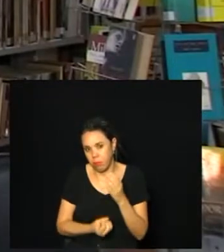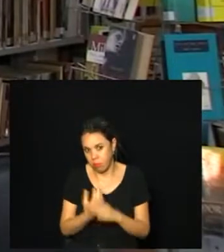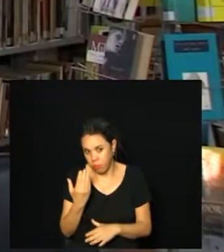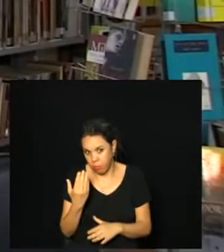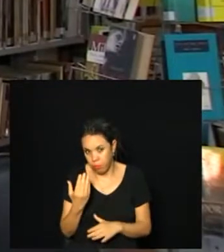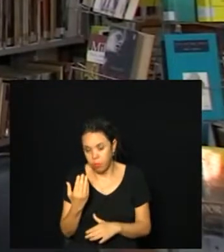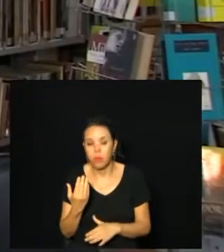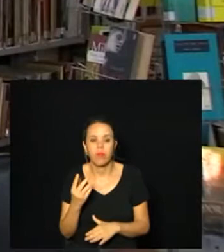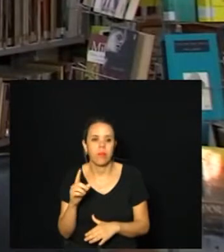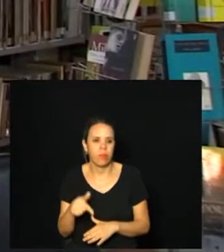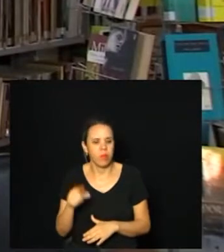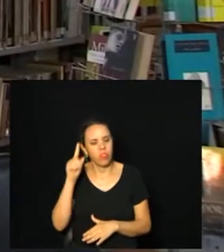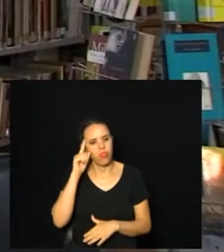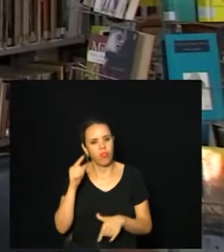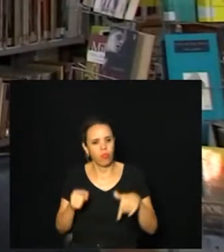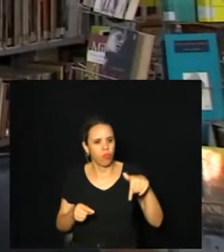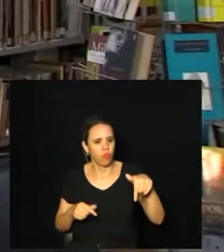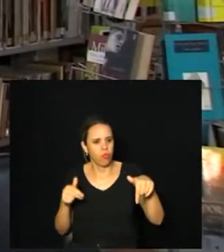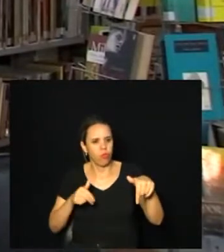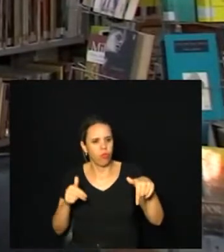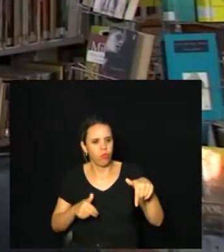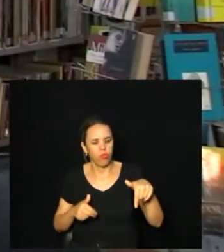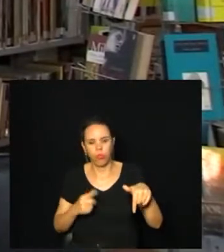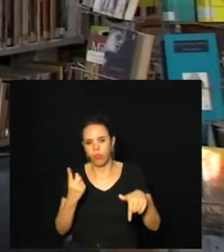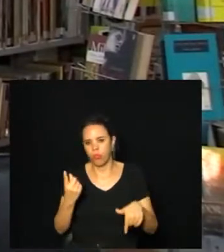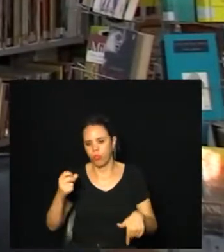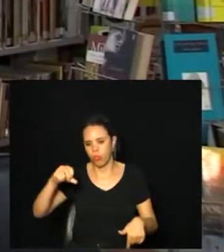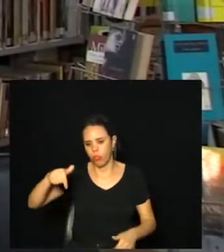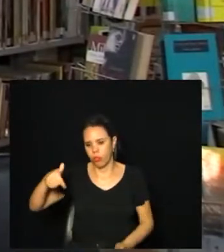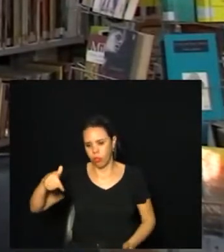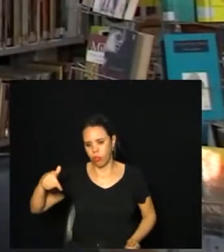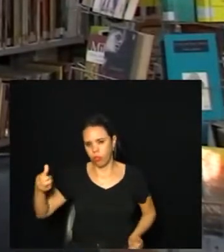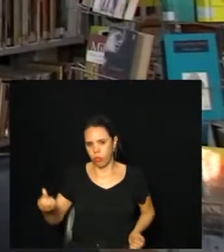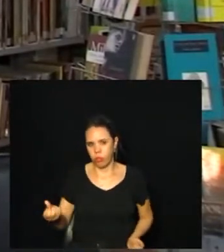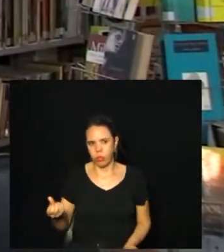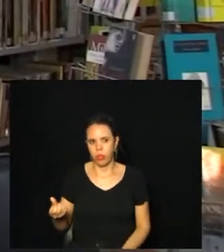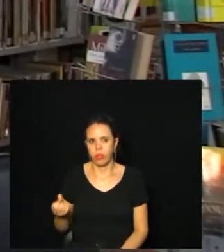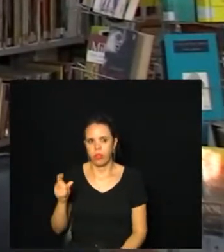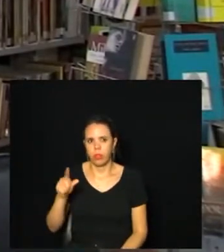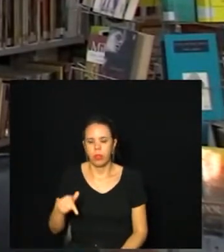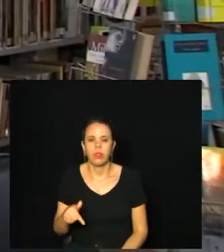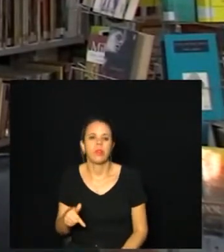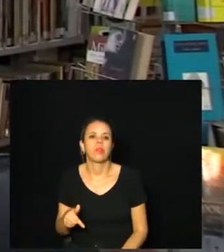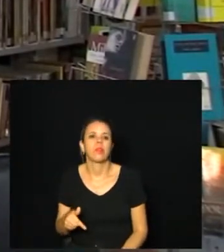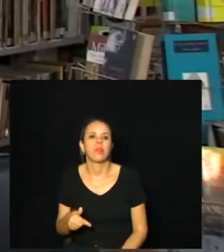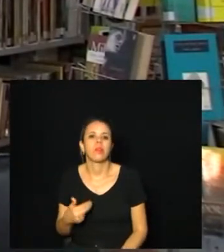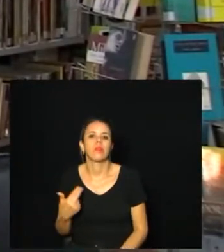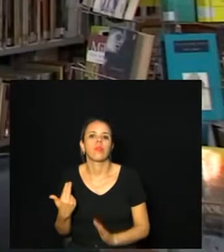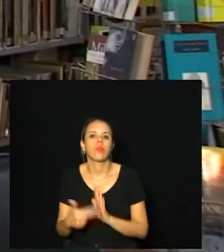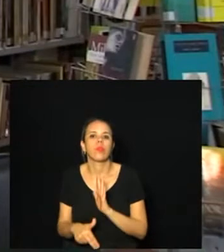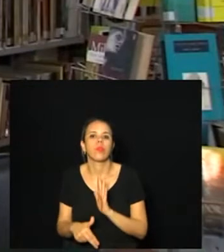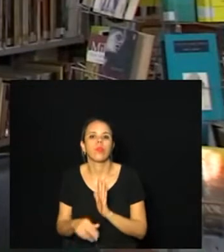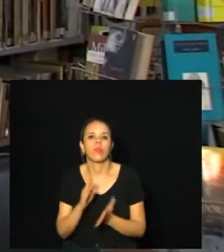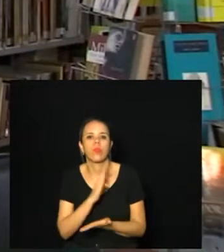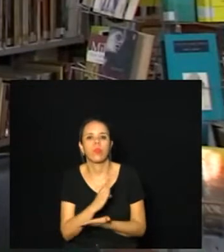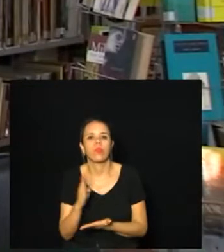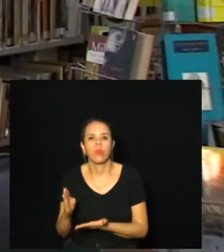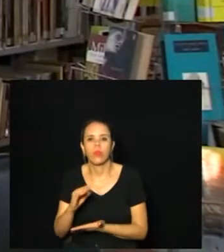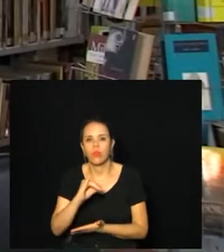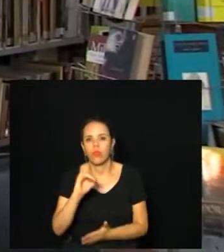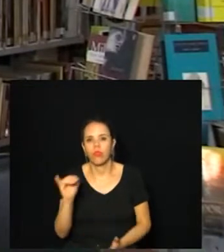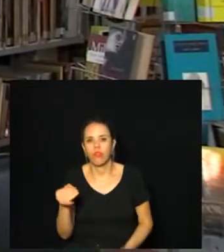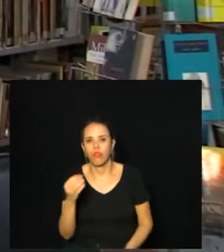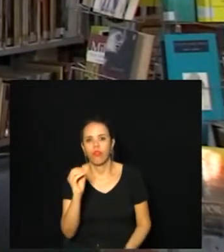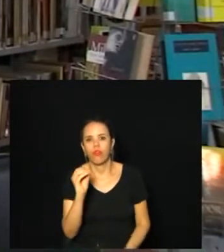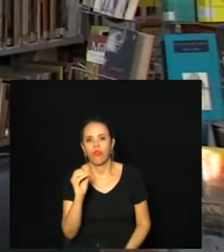mais especificamente no dia 7 de novembro de 1976, que ficou denominada essa biblioteca de Joaquim